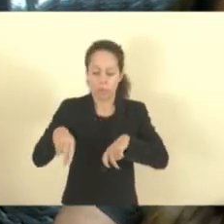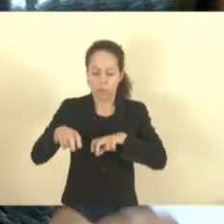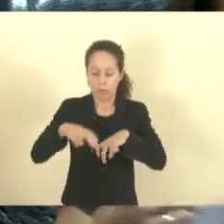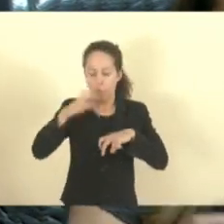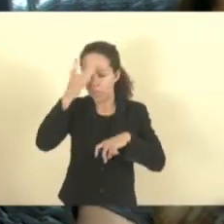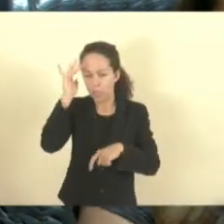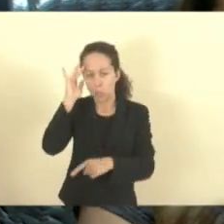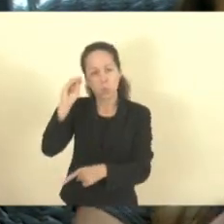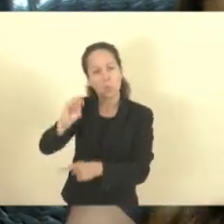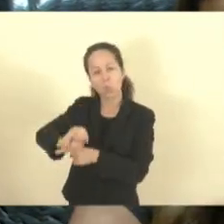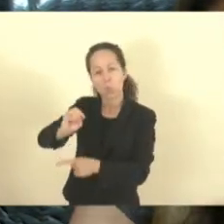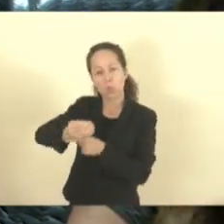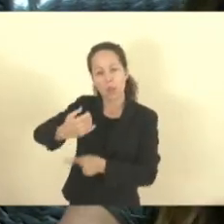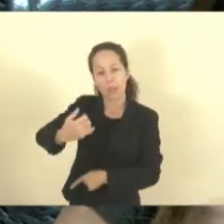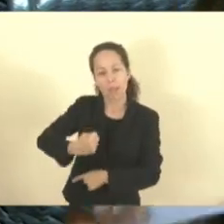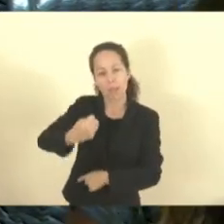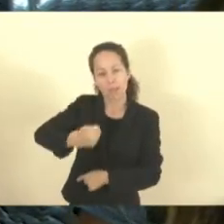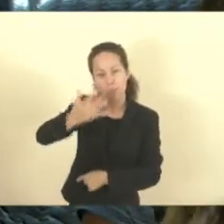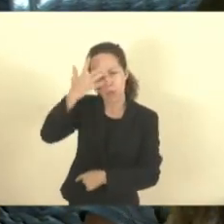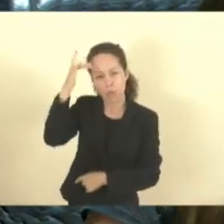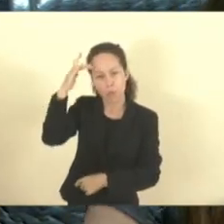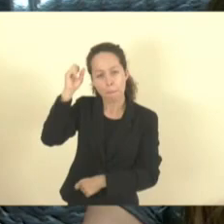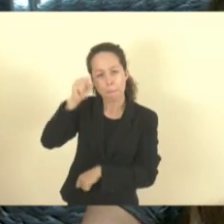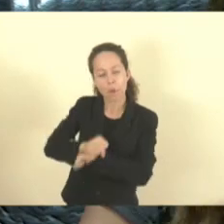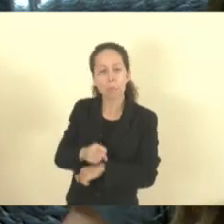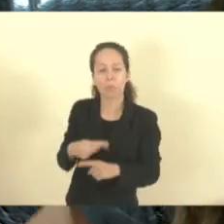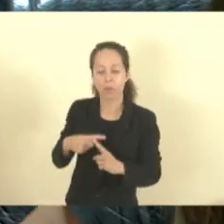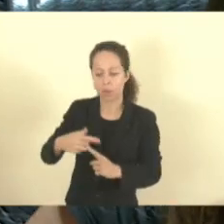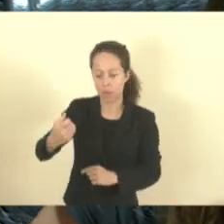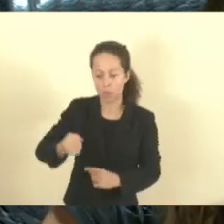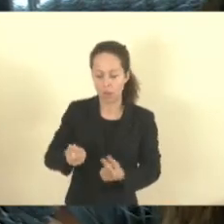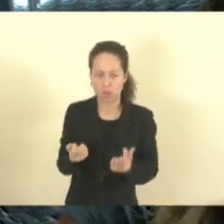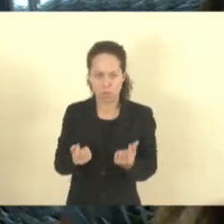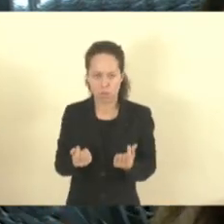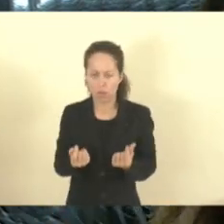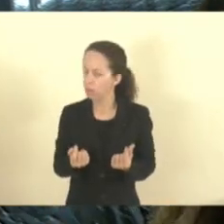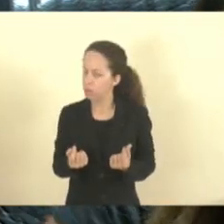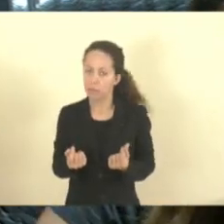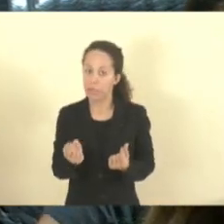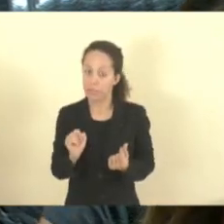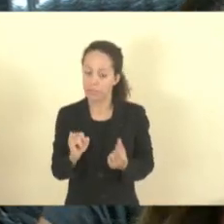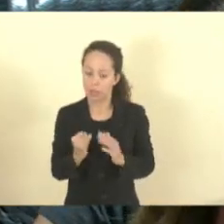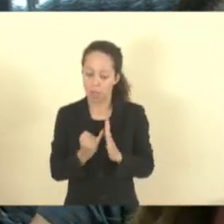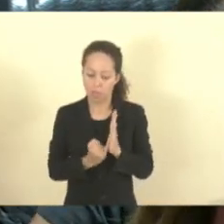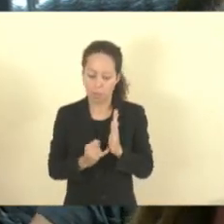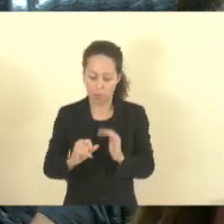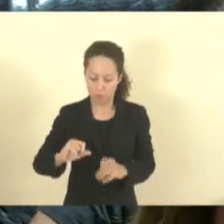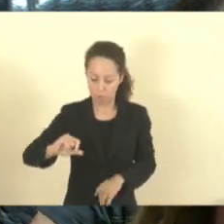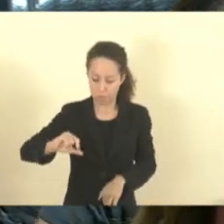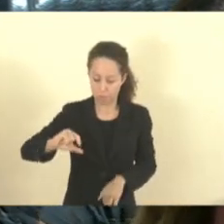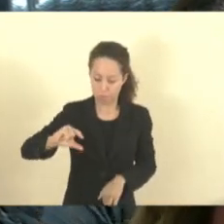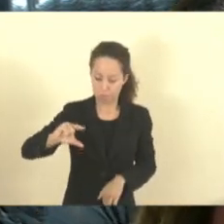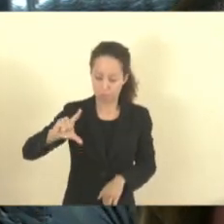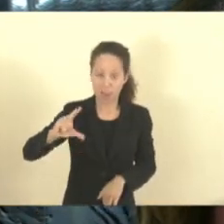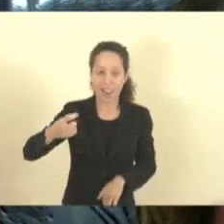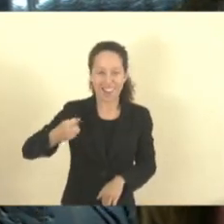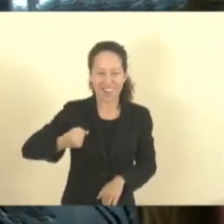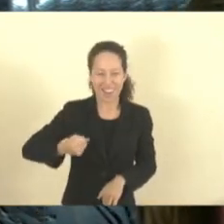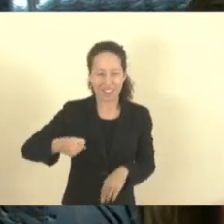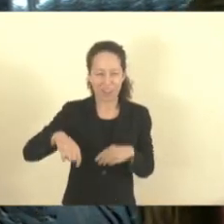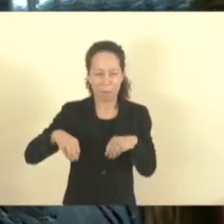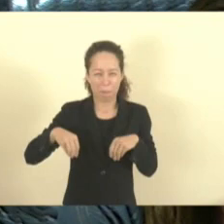leite, está todo mundo parando porque o leite não tem preço. Então, aumentando o imposto do leite em pó, que